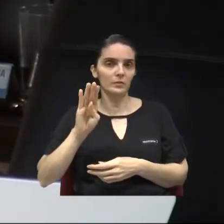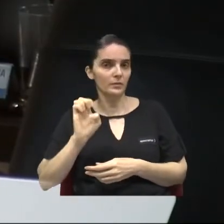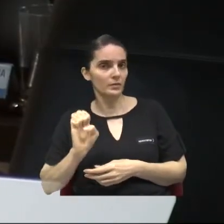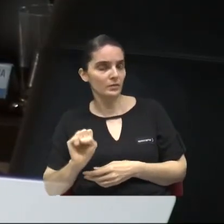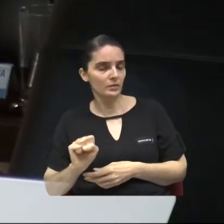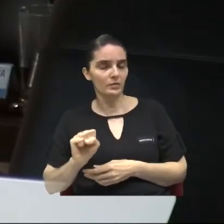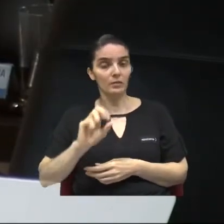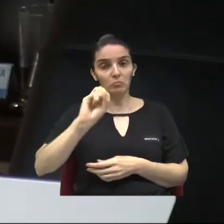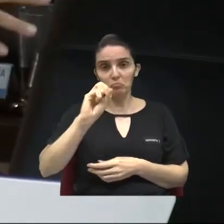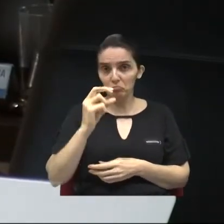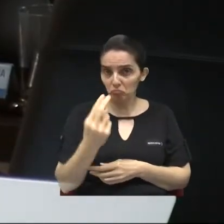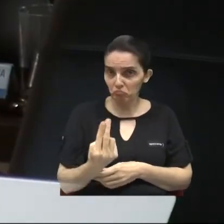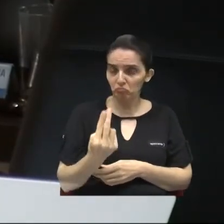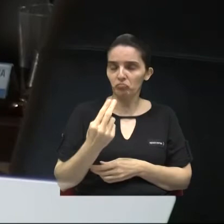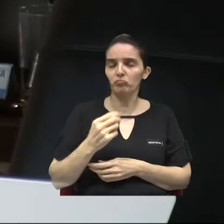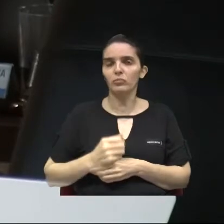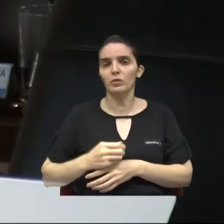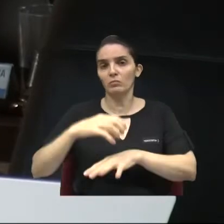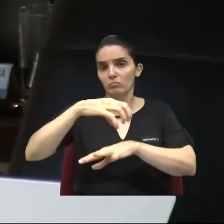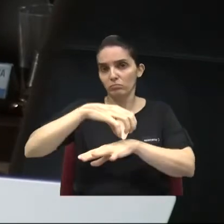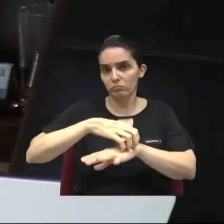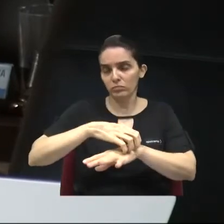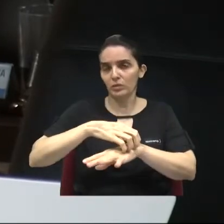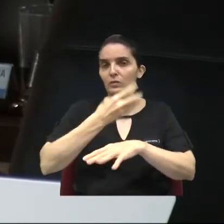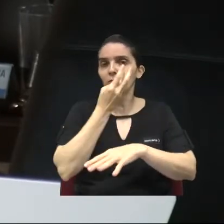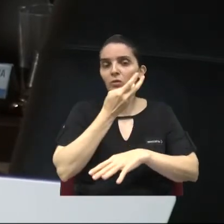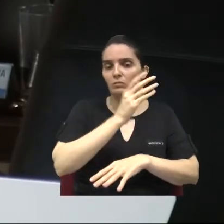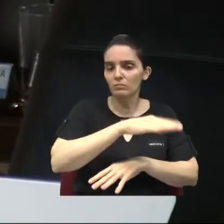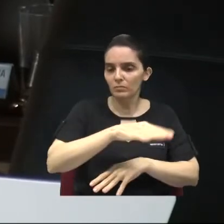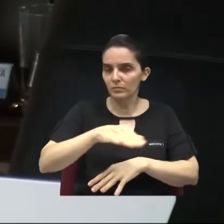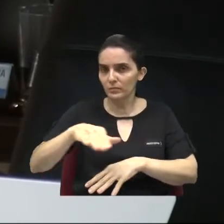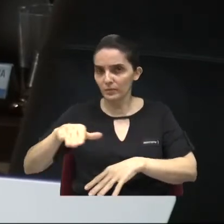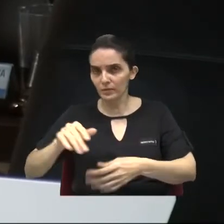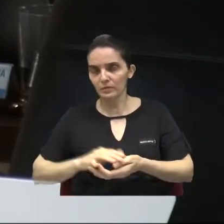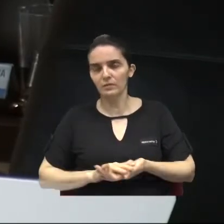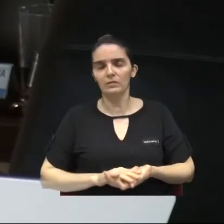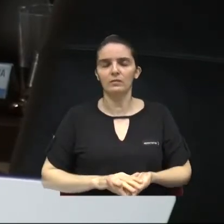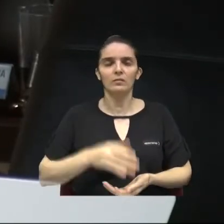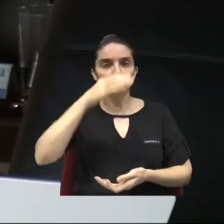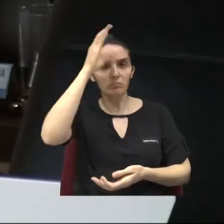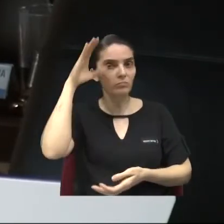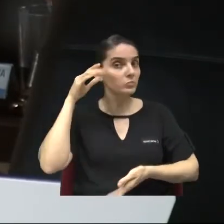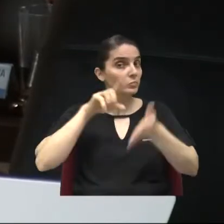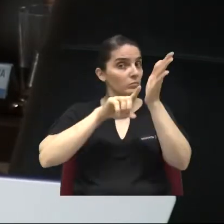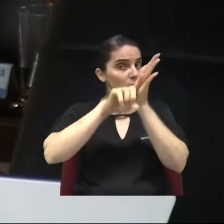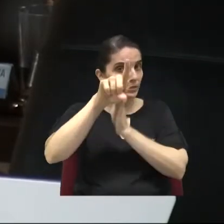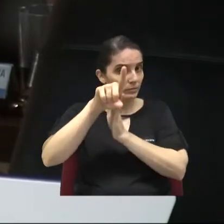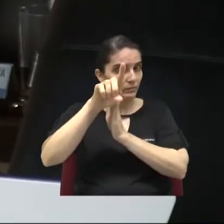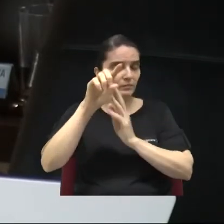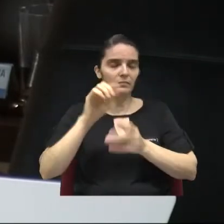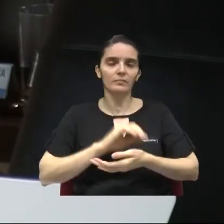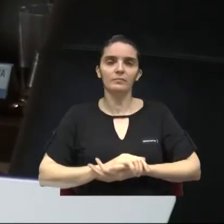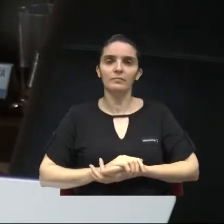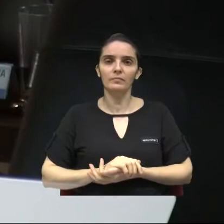aqui poderia ser um centro infantil, enfim, todos os meus requerimentos que são